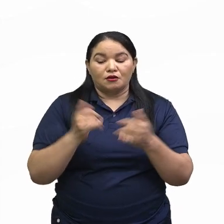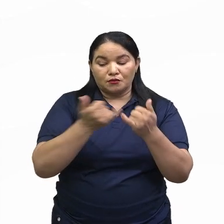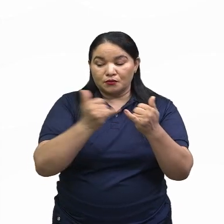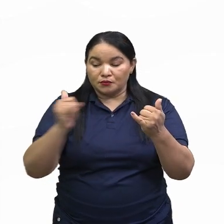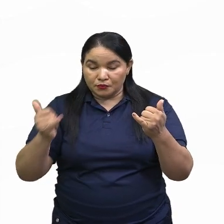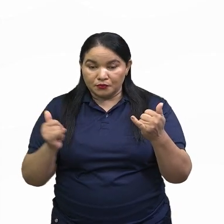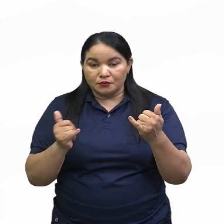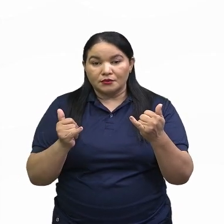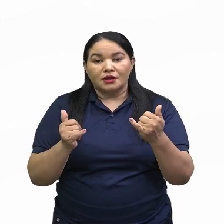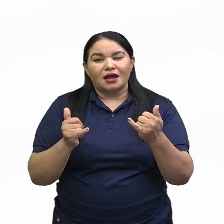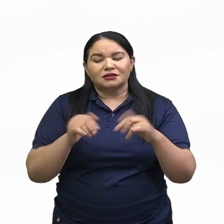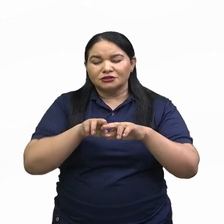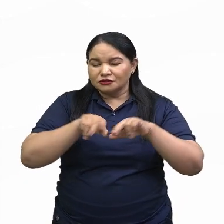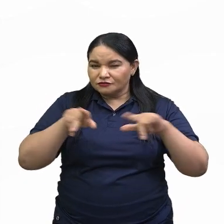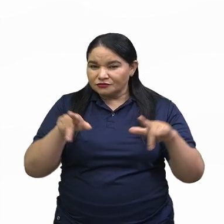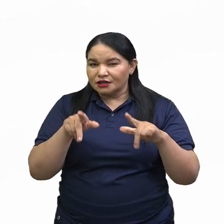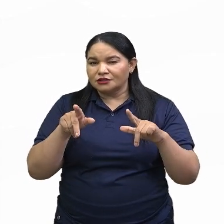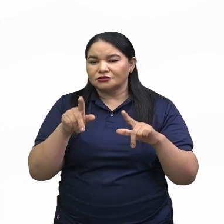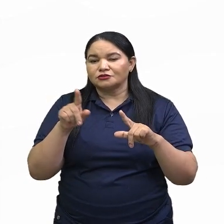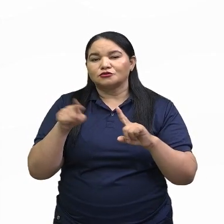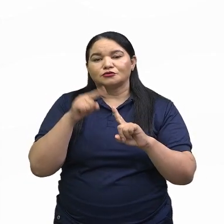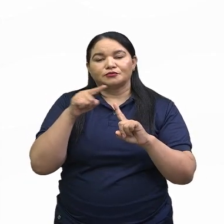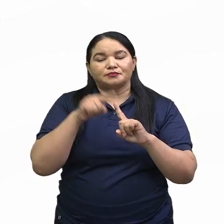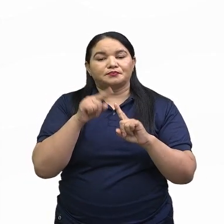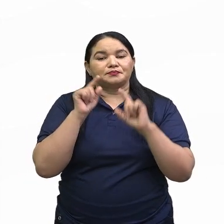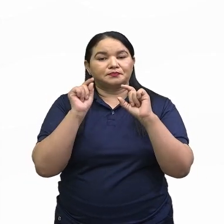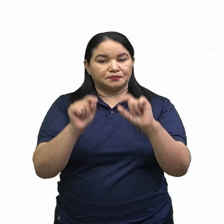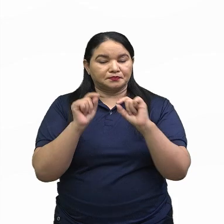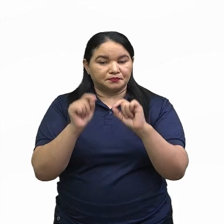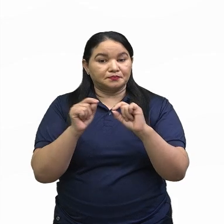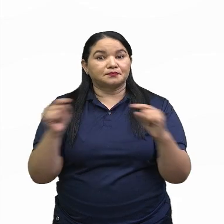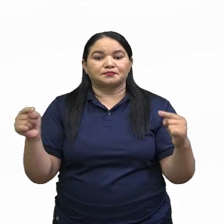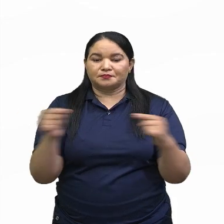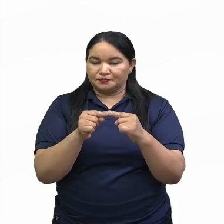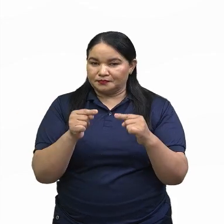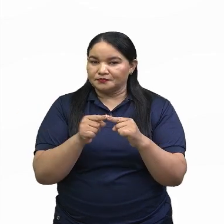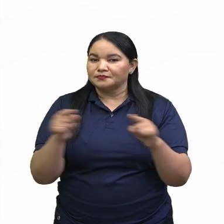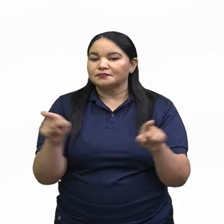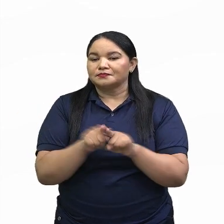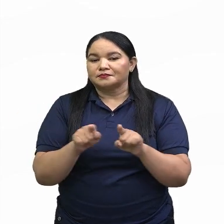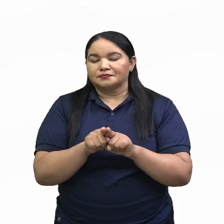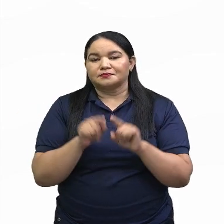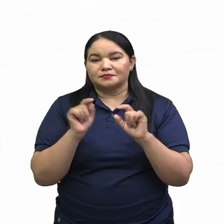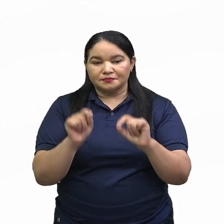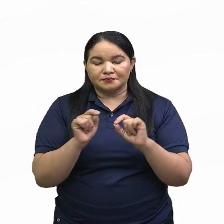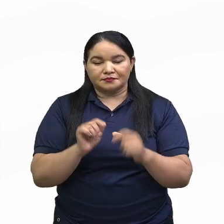possuem diversas finalidades e aplicações que